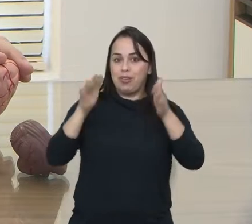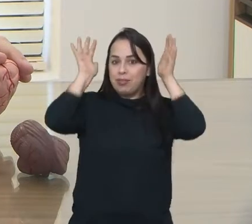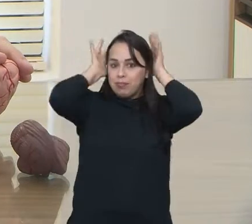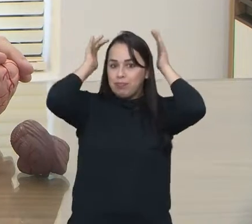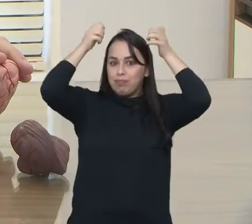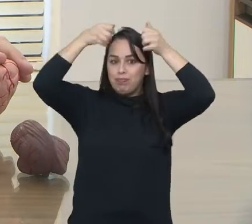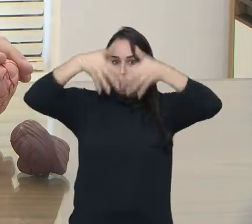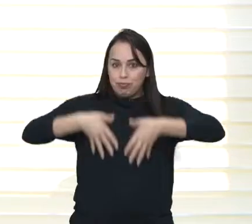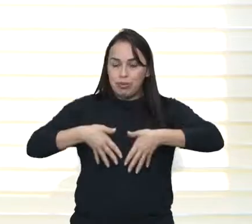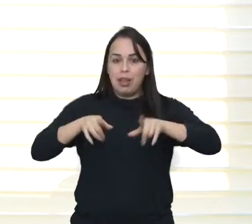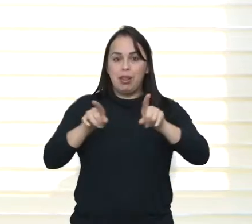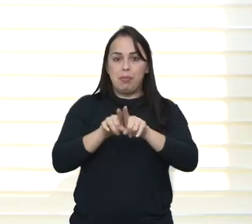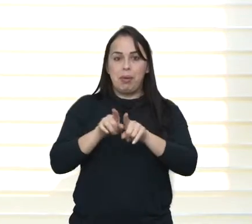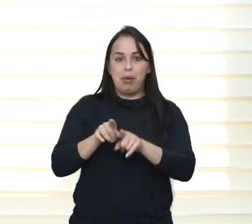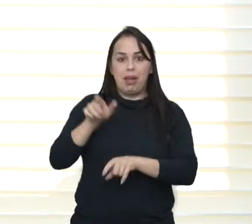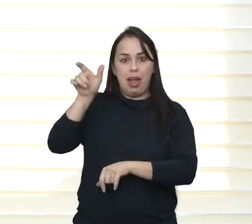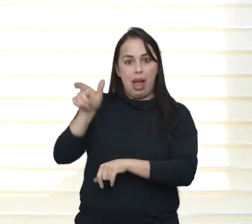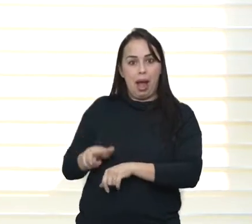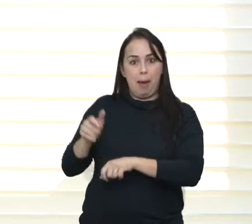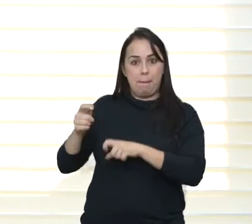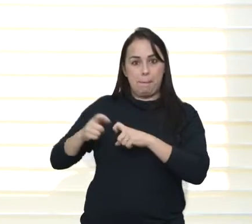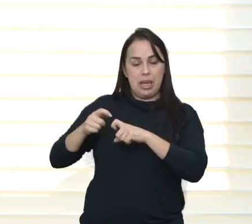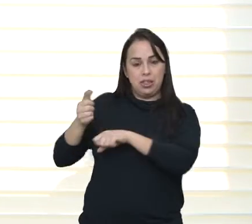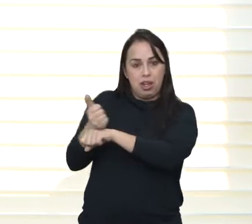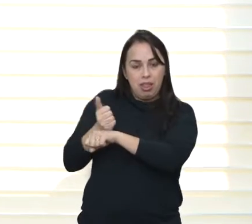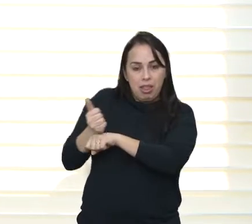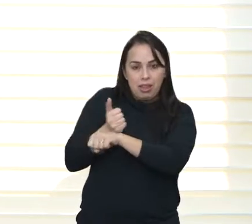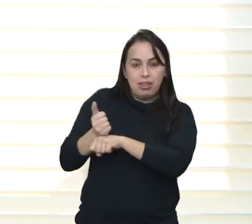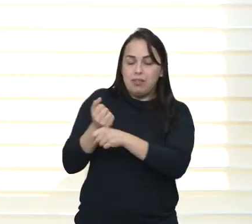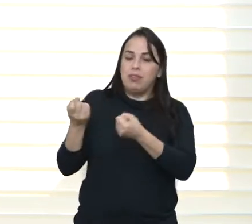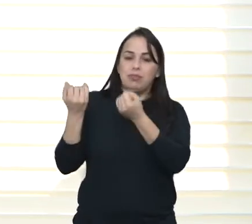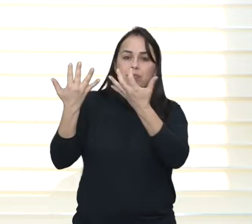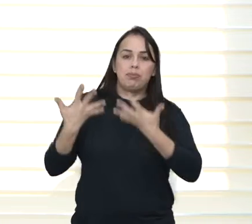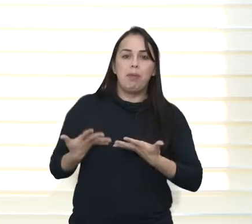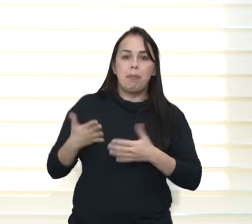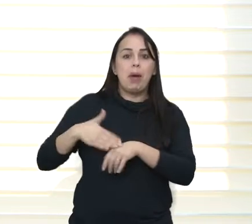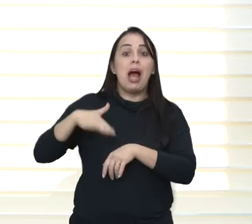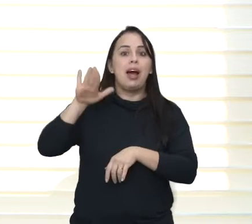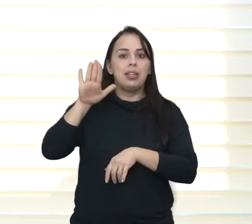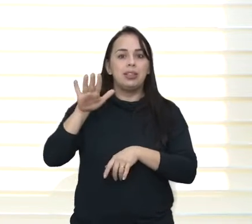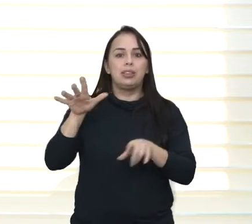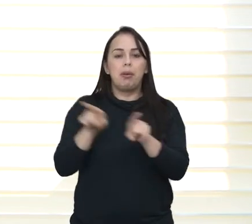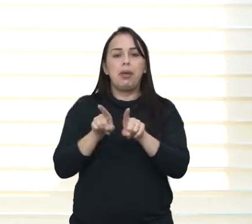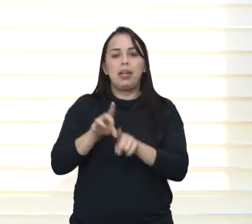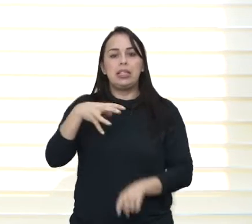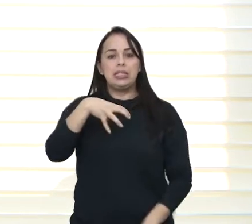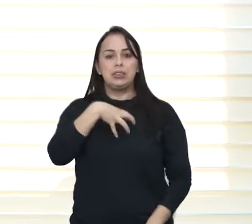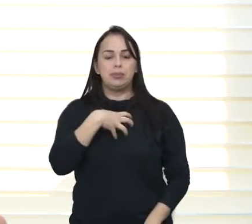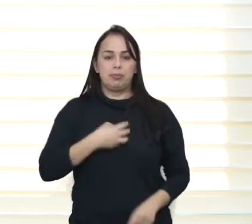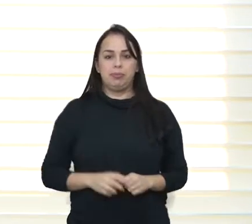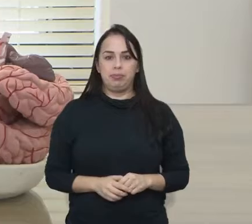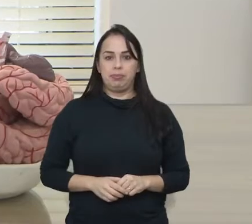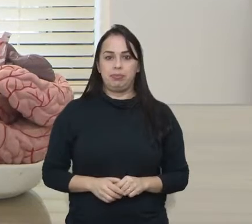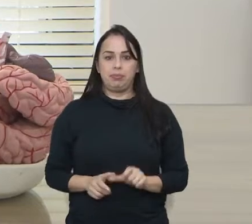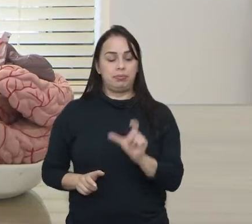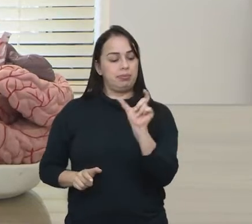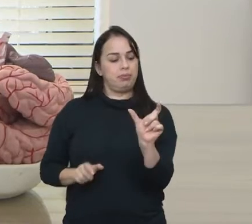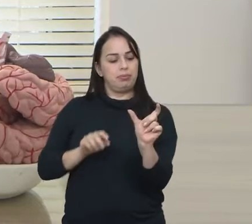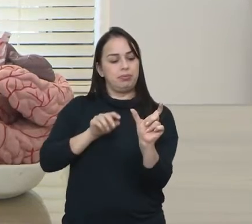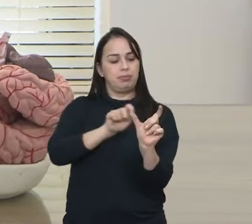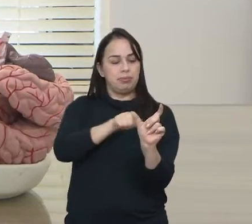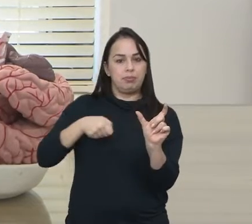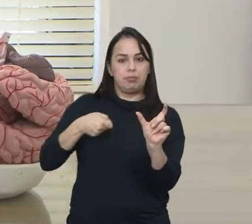da esclerose múltipla e a neurologista Annabelle Zanqueta explica mais sobre a doença e seus sintomas. Esse